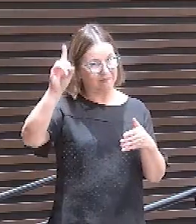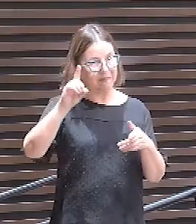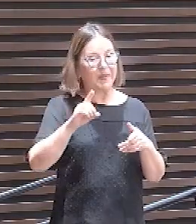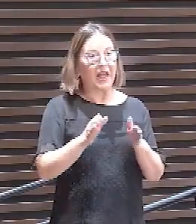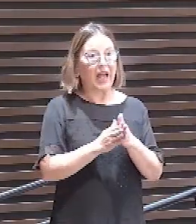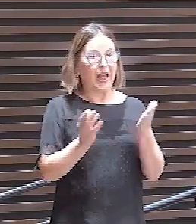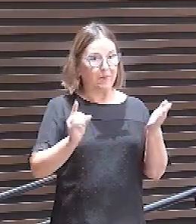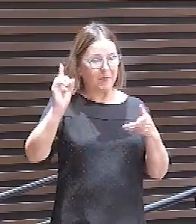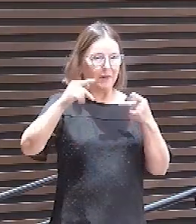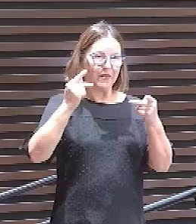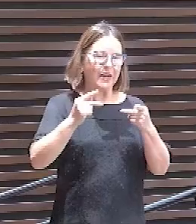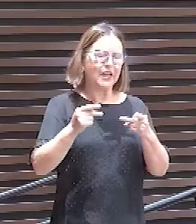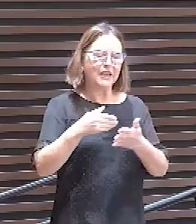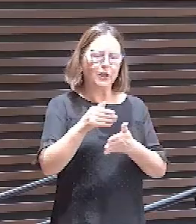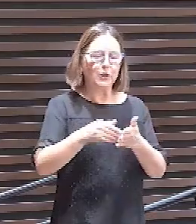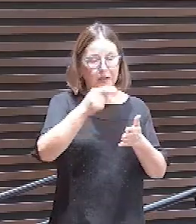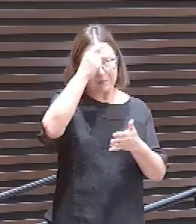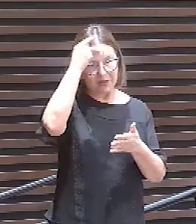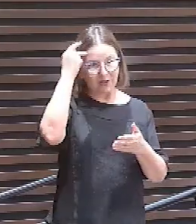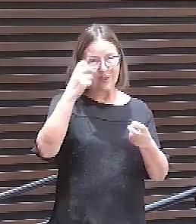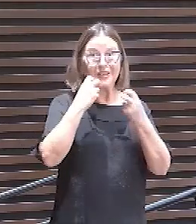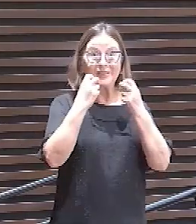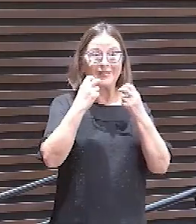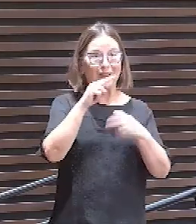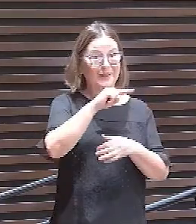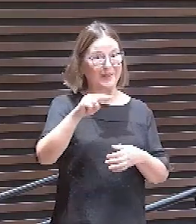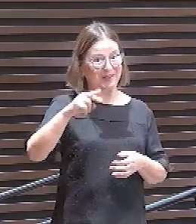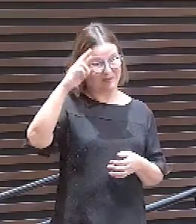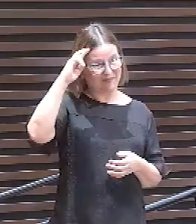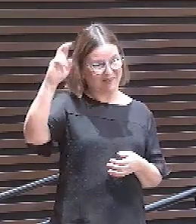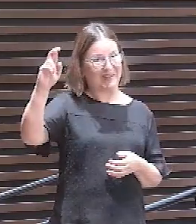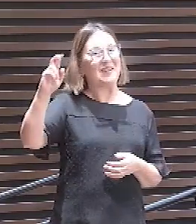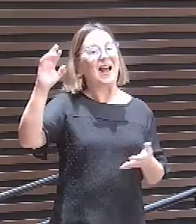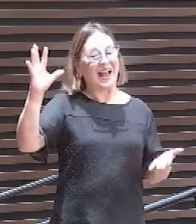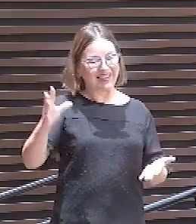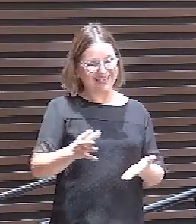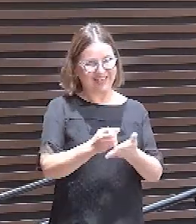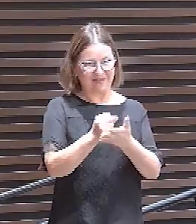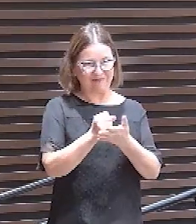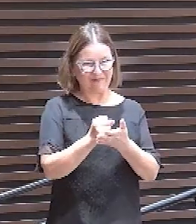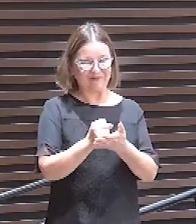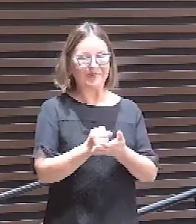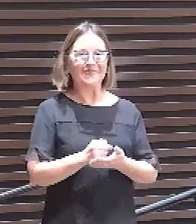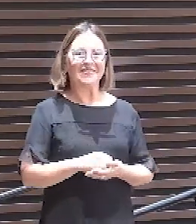será salvo. Então, ali havia uma